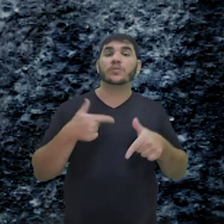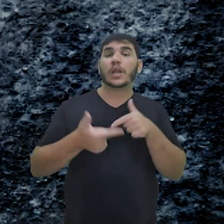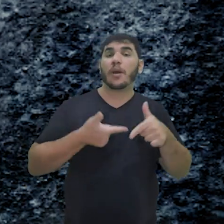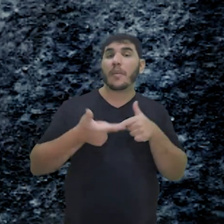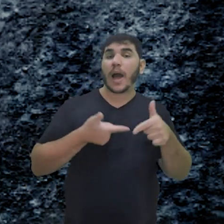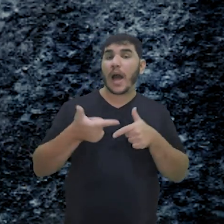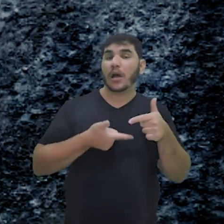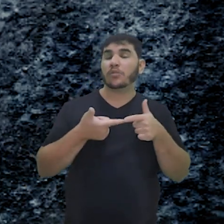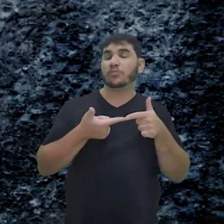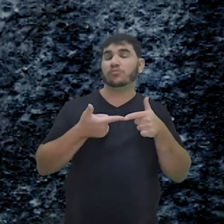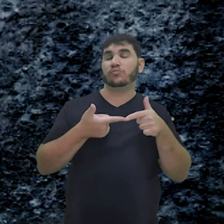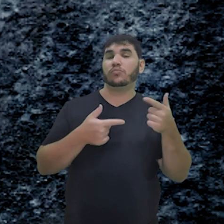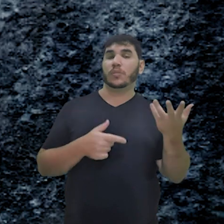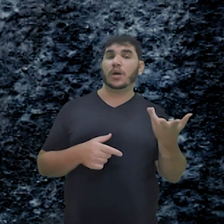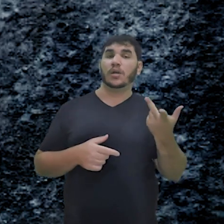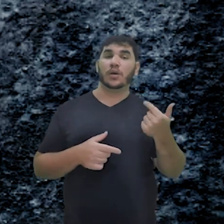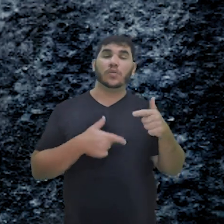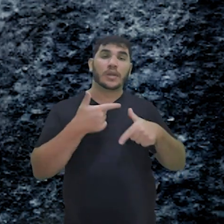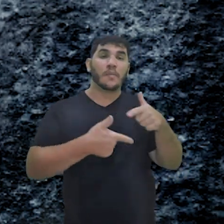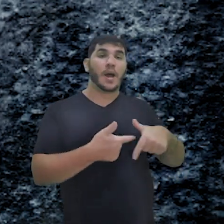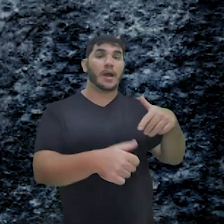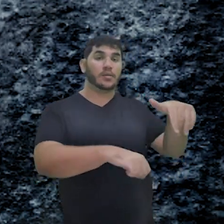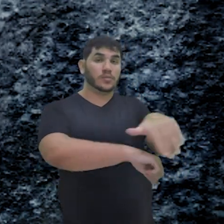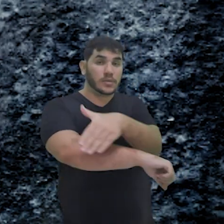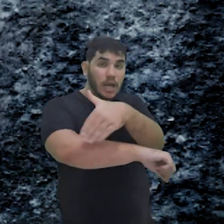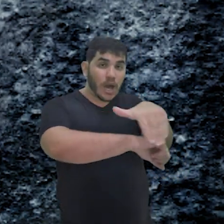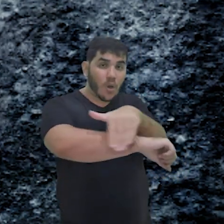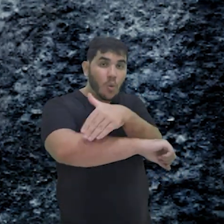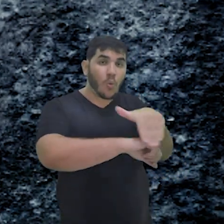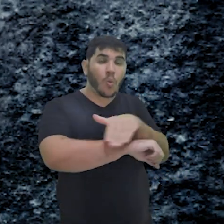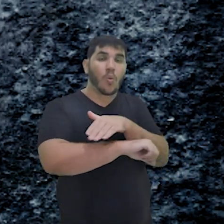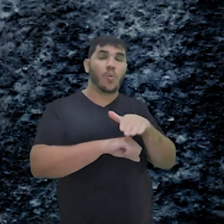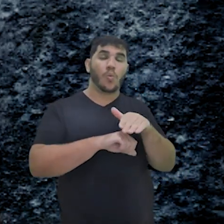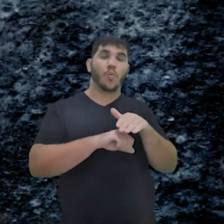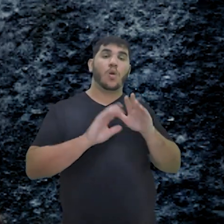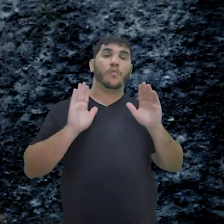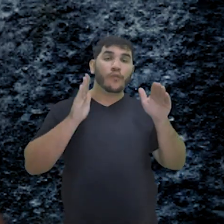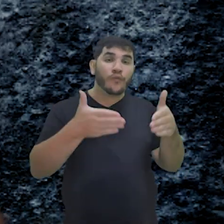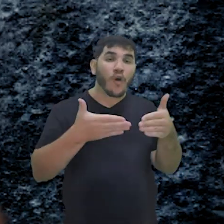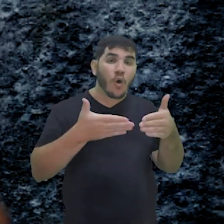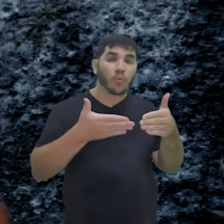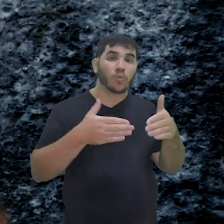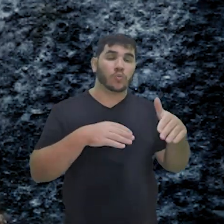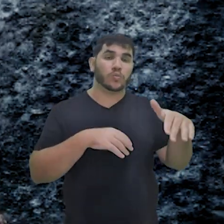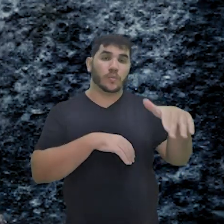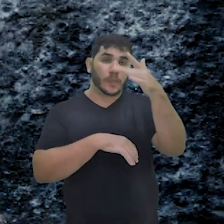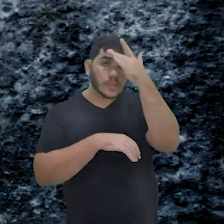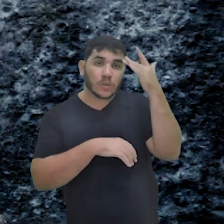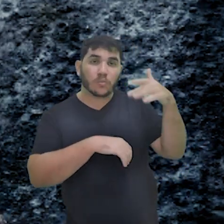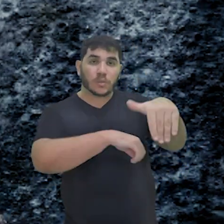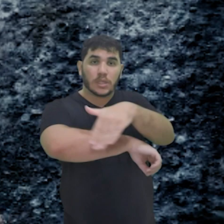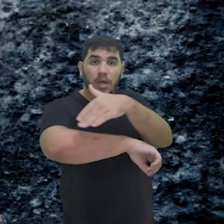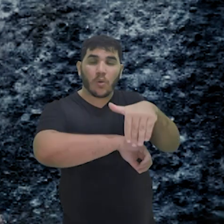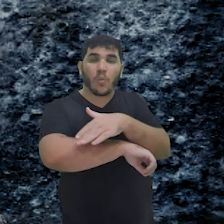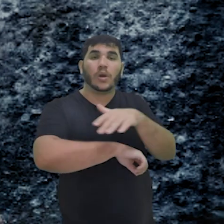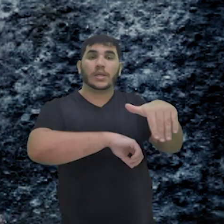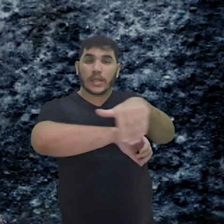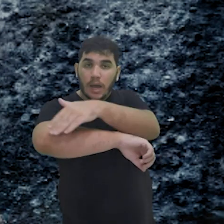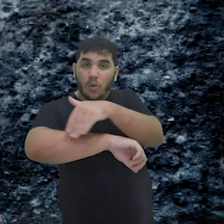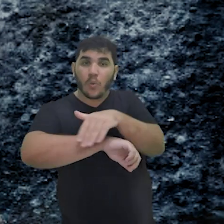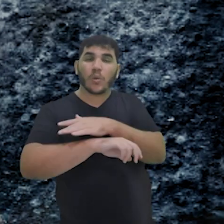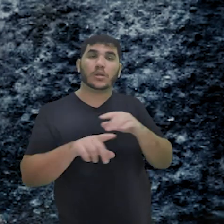um trabalho na rua, né, o foco na rua. E o quanto que